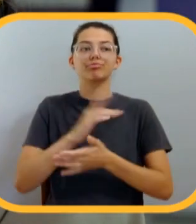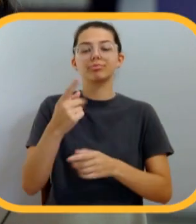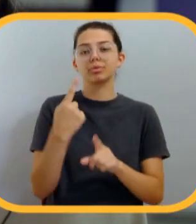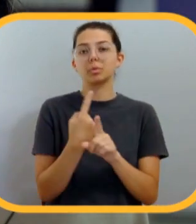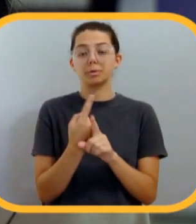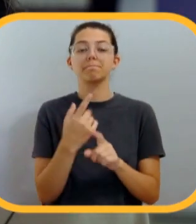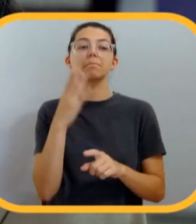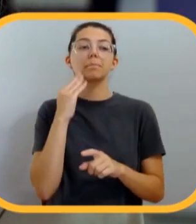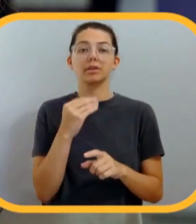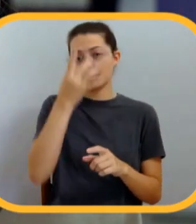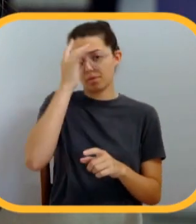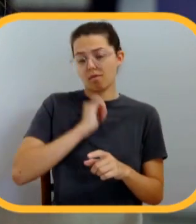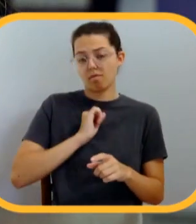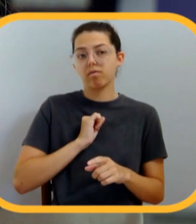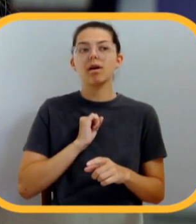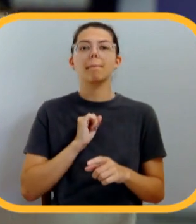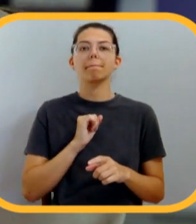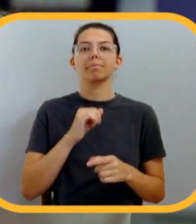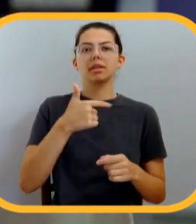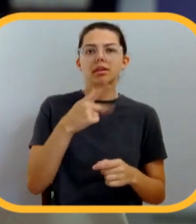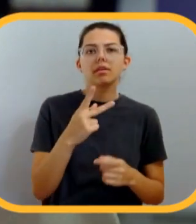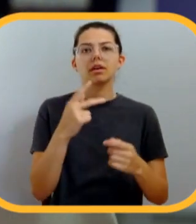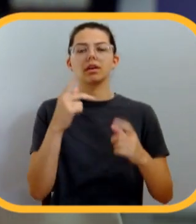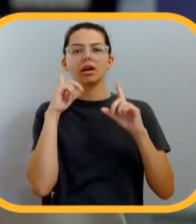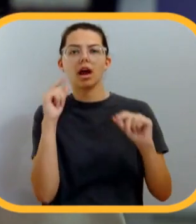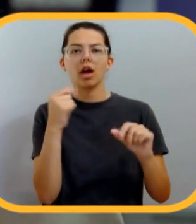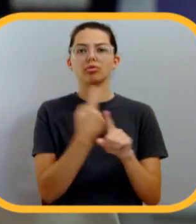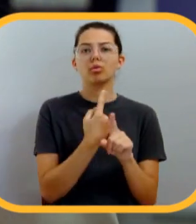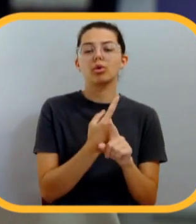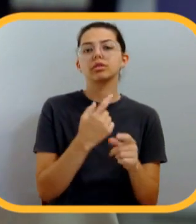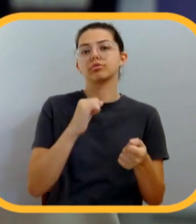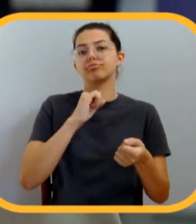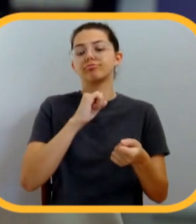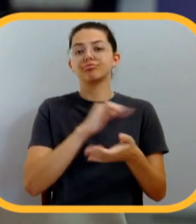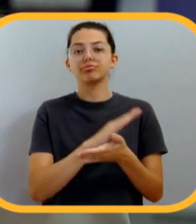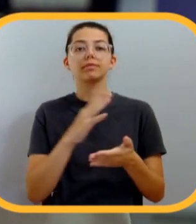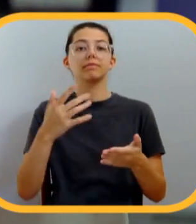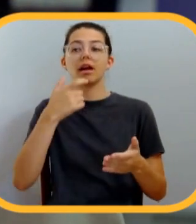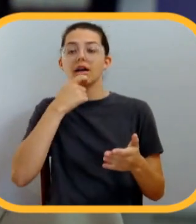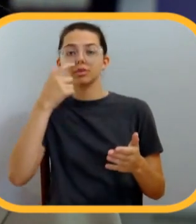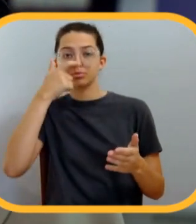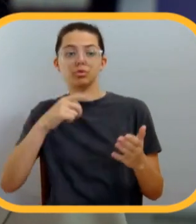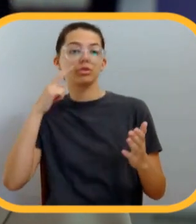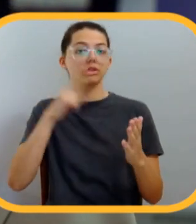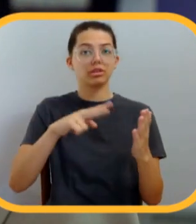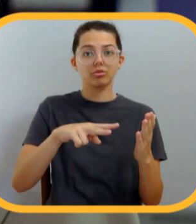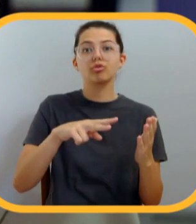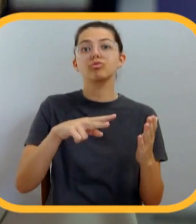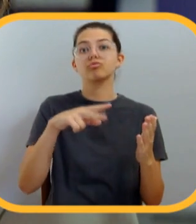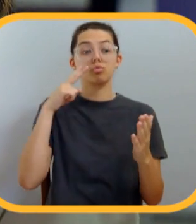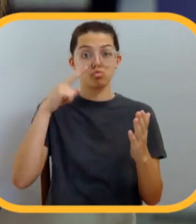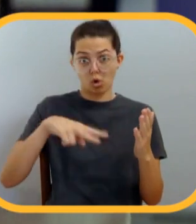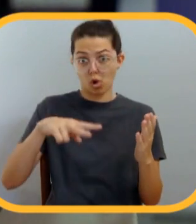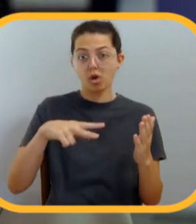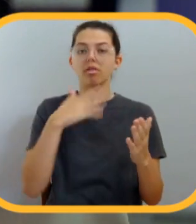Eu penso que os órgãos de informação têm bem claro hoje em dia que sem leitores não sobrevivem também, não é? E,